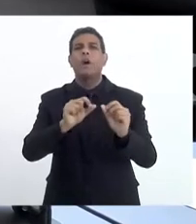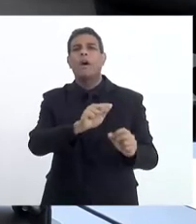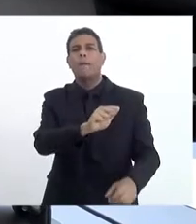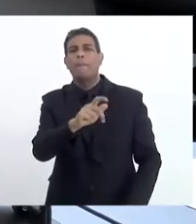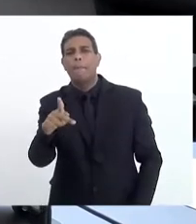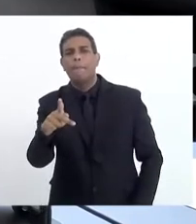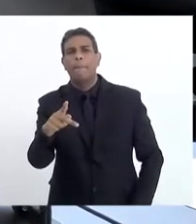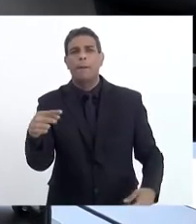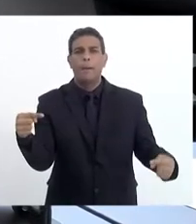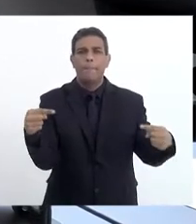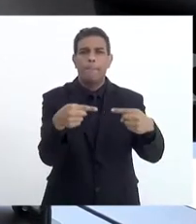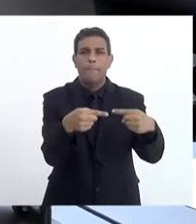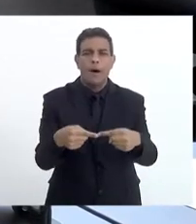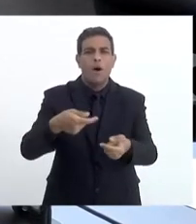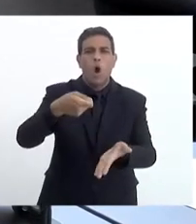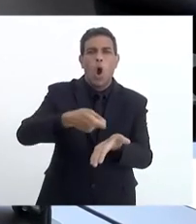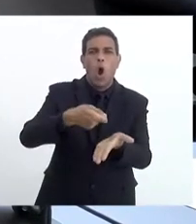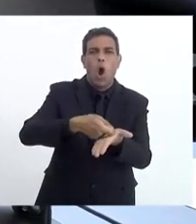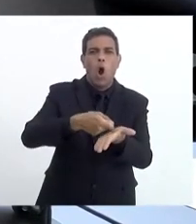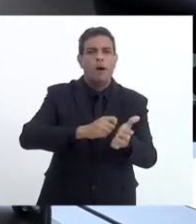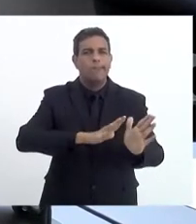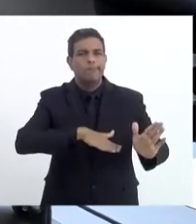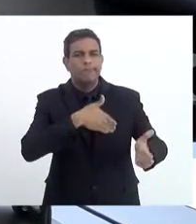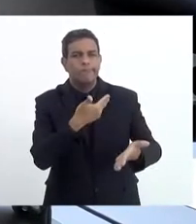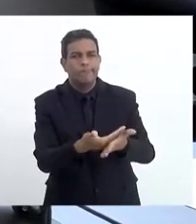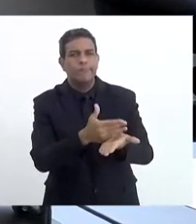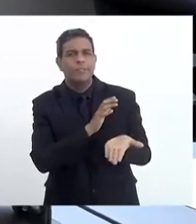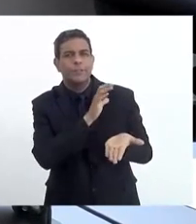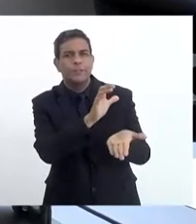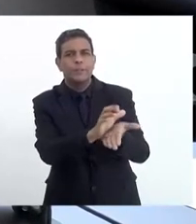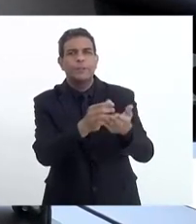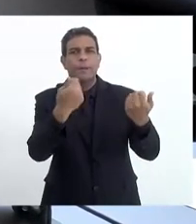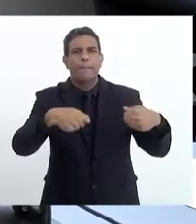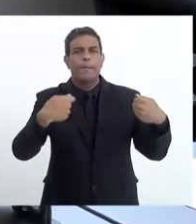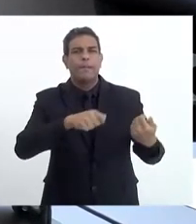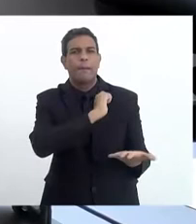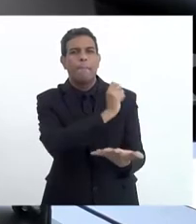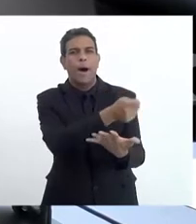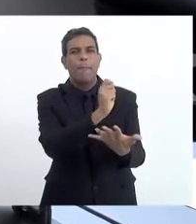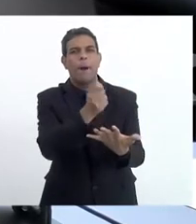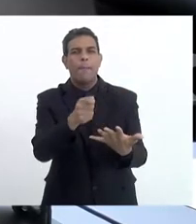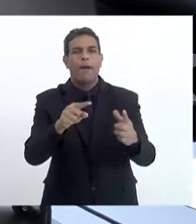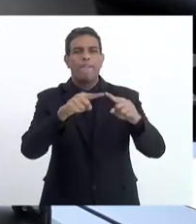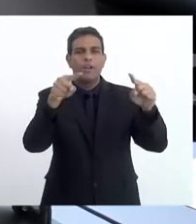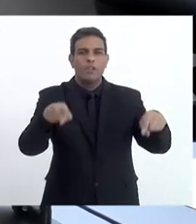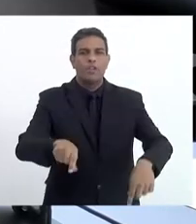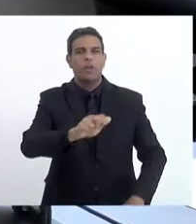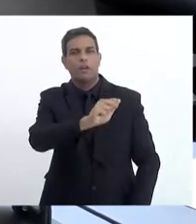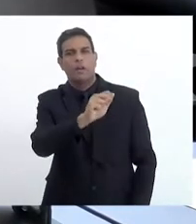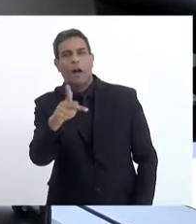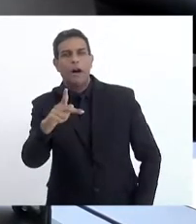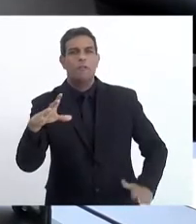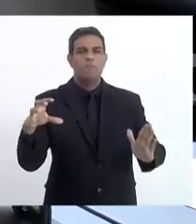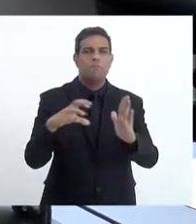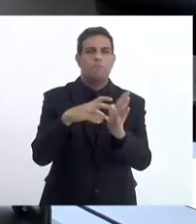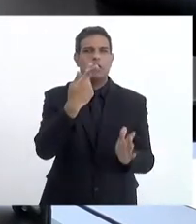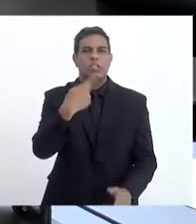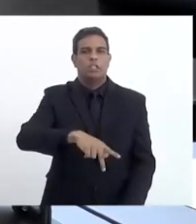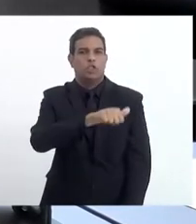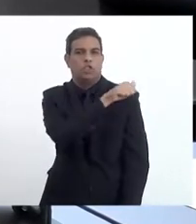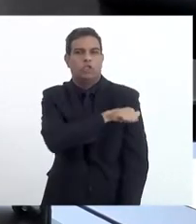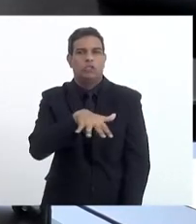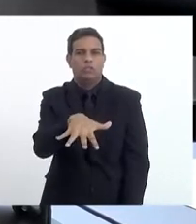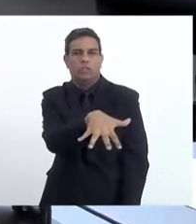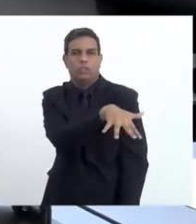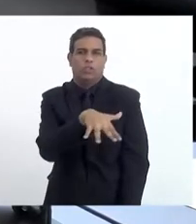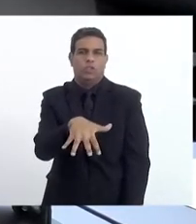de forma complementar e obrigatória, os recursos necessários ao pagamento de sua folha de nativos e pensionistas, conforme a relação